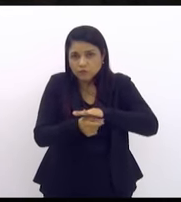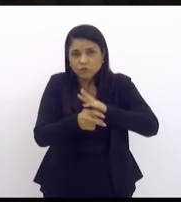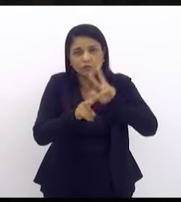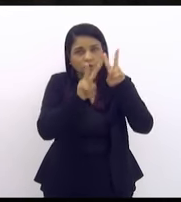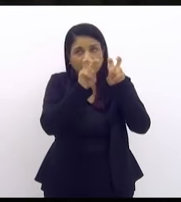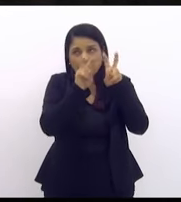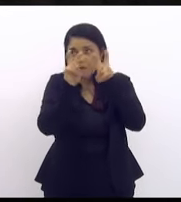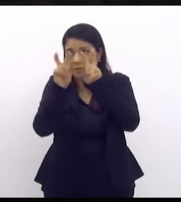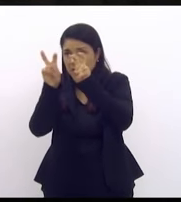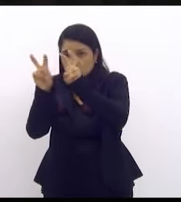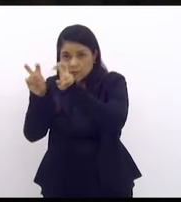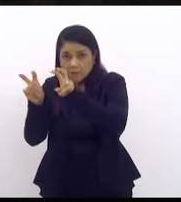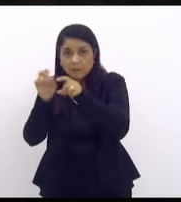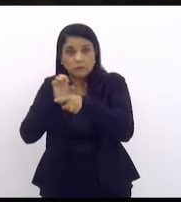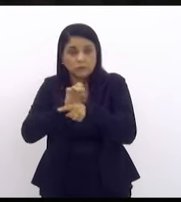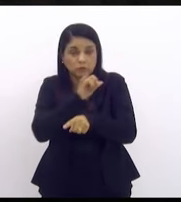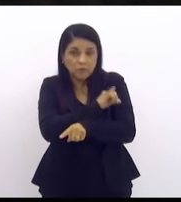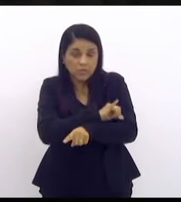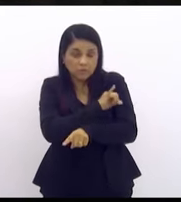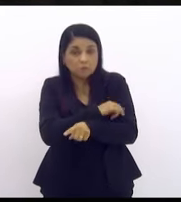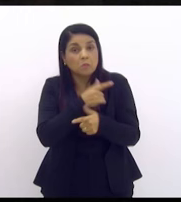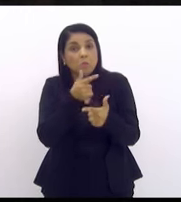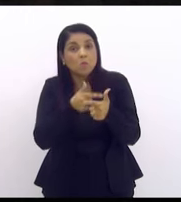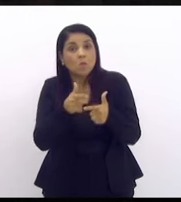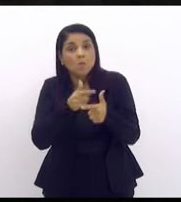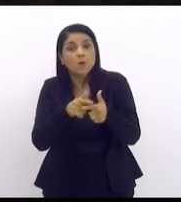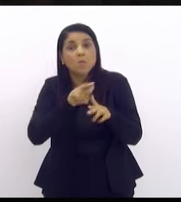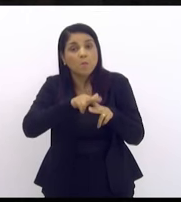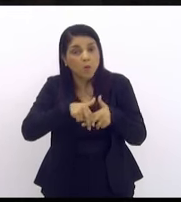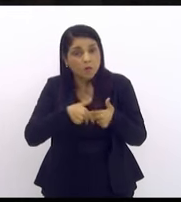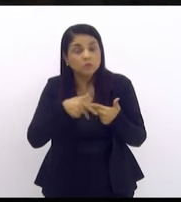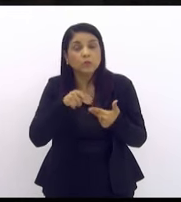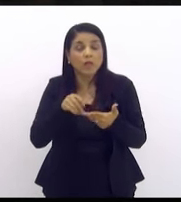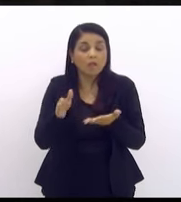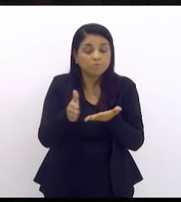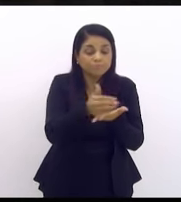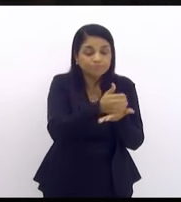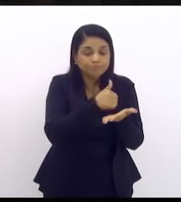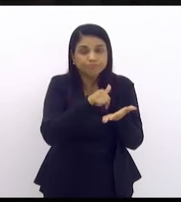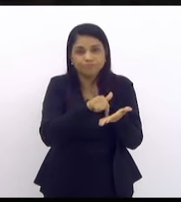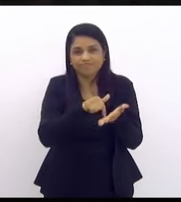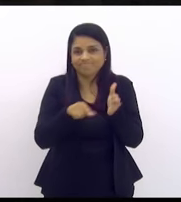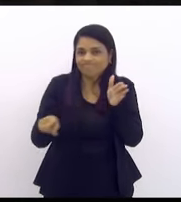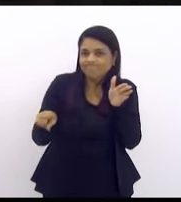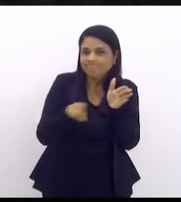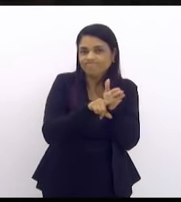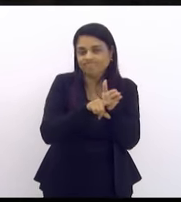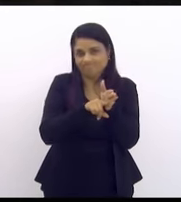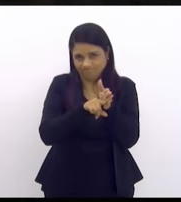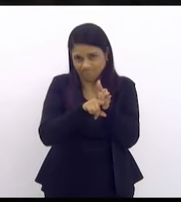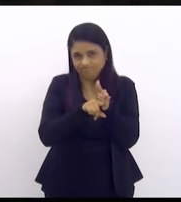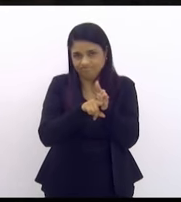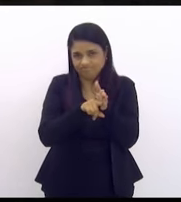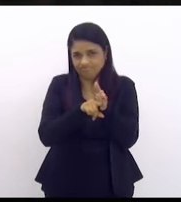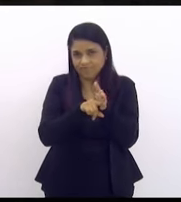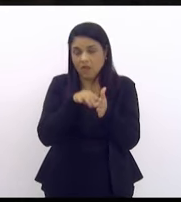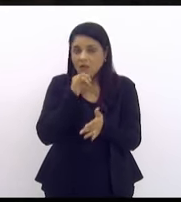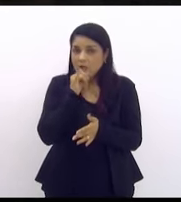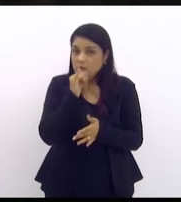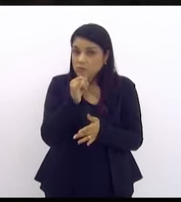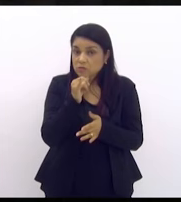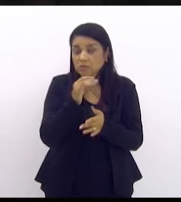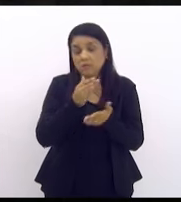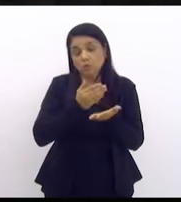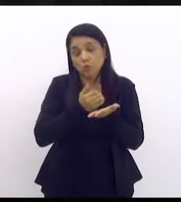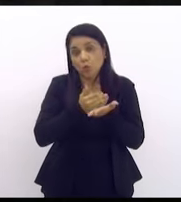nosso Estado por conta de um problema de arrecadação, né? O orçamento está em déficit. Isso tem sido anunciado desde o início